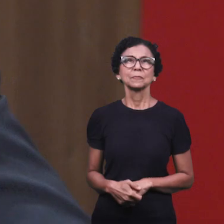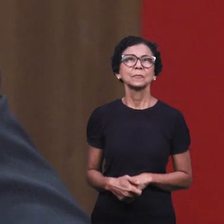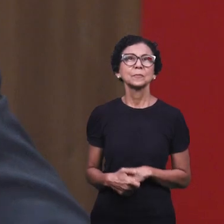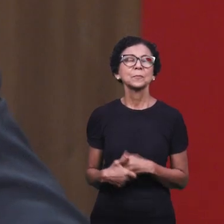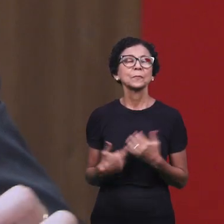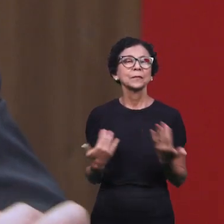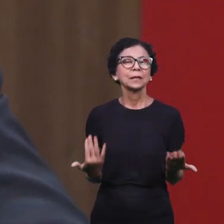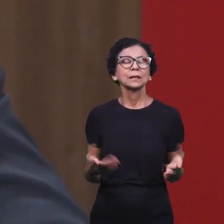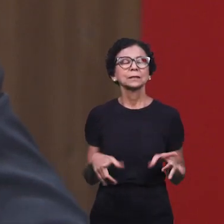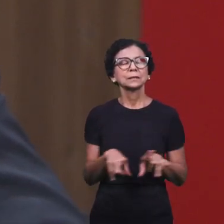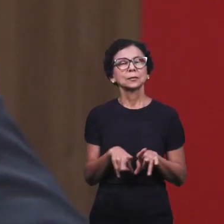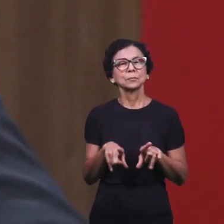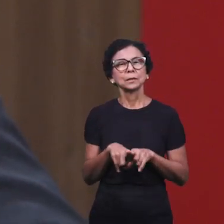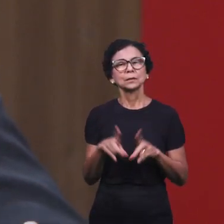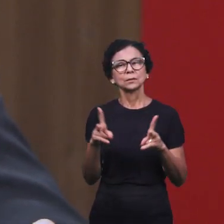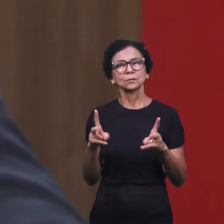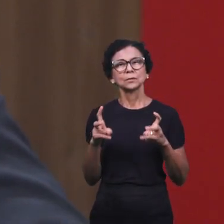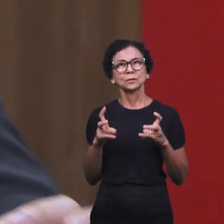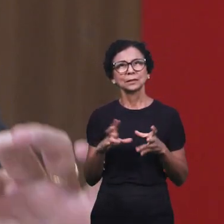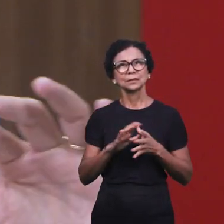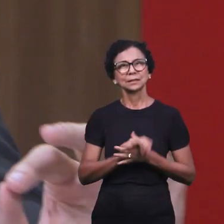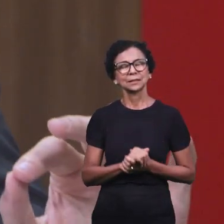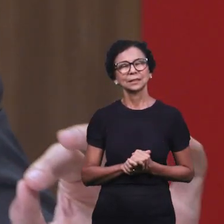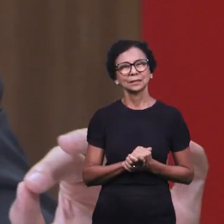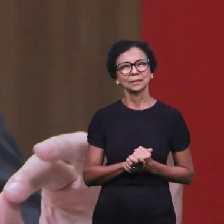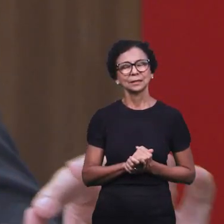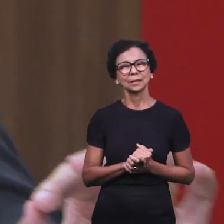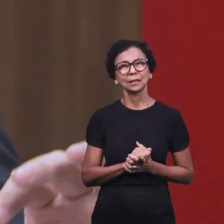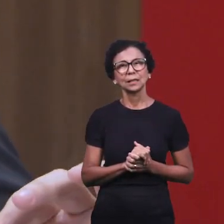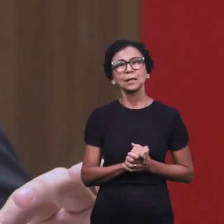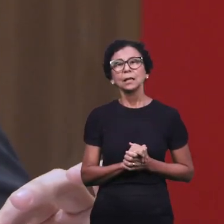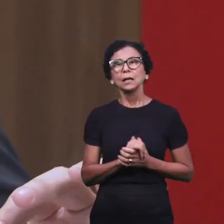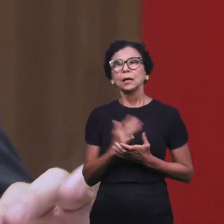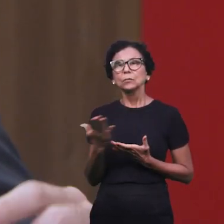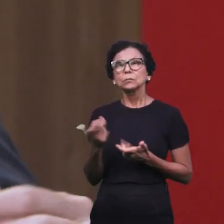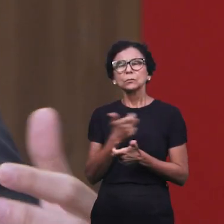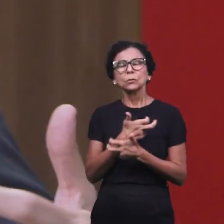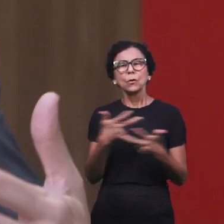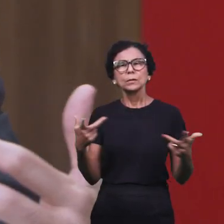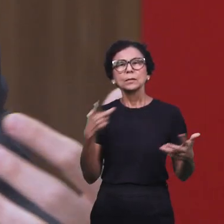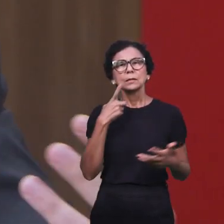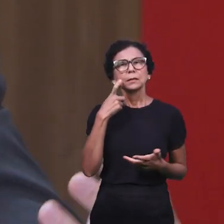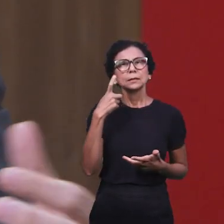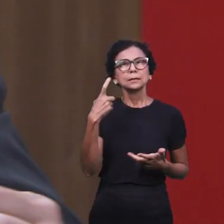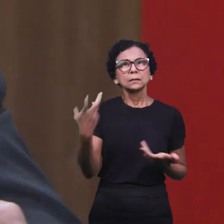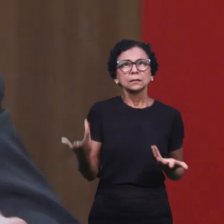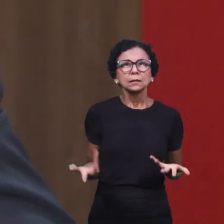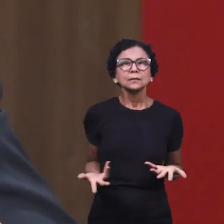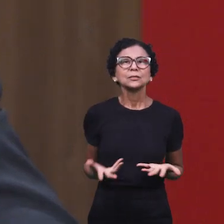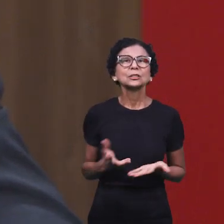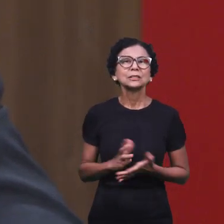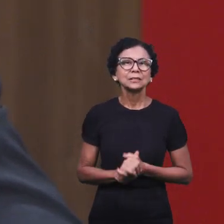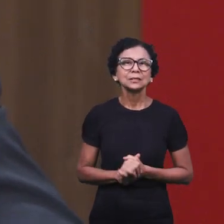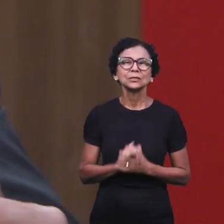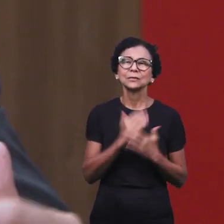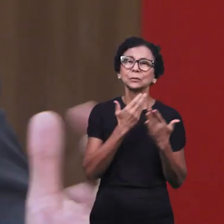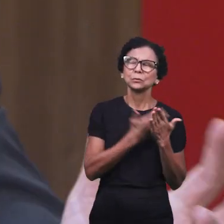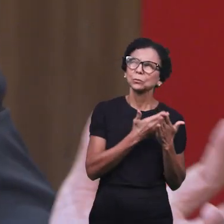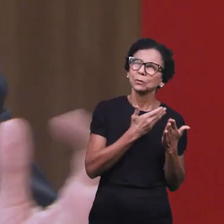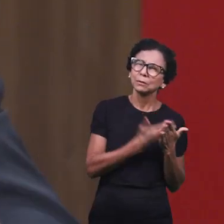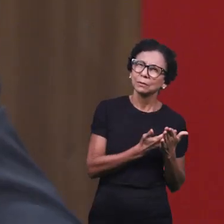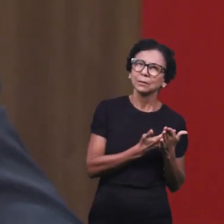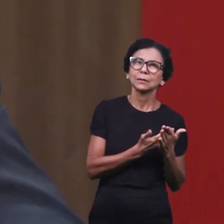servo, ele mostra esses aspectos ali que estão implícitos na criação, né? E quando a gente vai estudar isso um pouco de forma